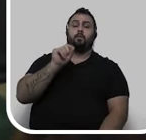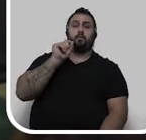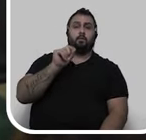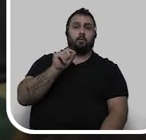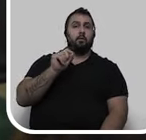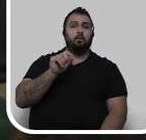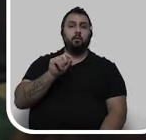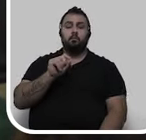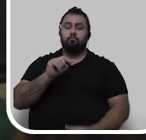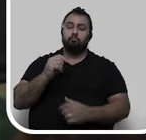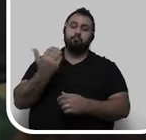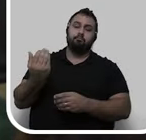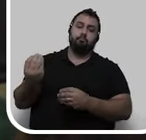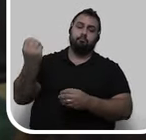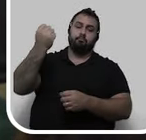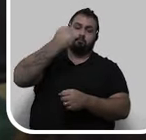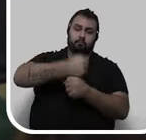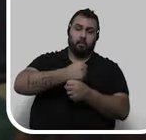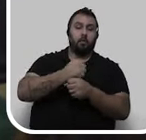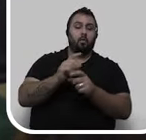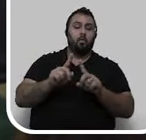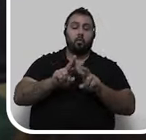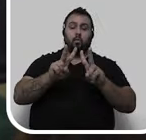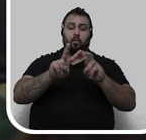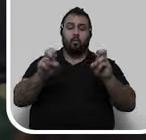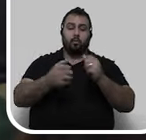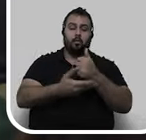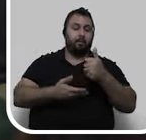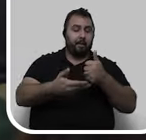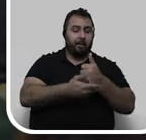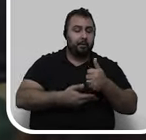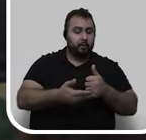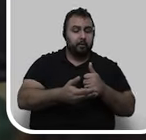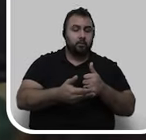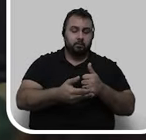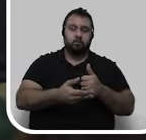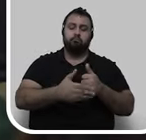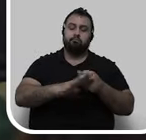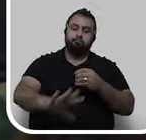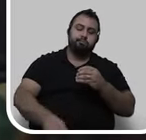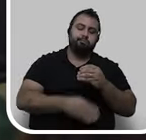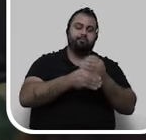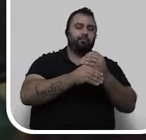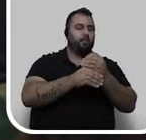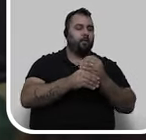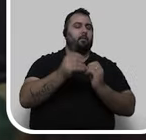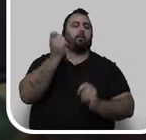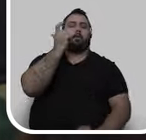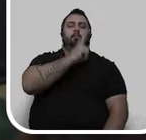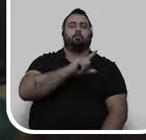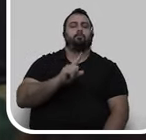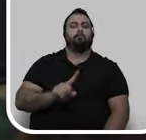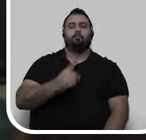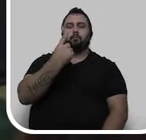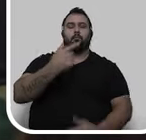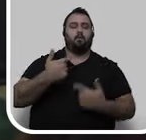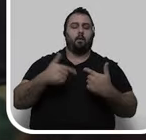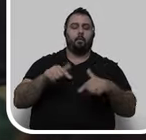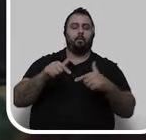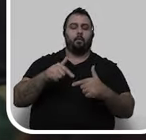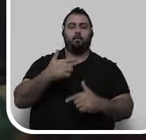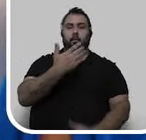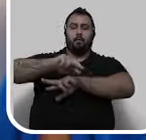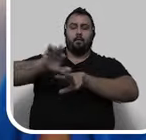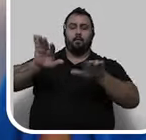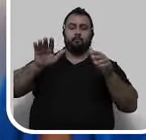novo, que suplementa essa questão da higiene básica, que faz com que a nossa vida no final do dia seja mais fácil no